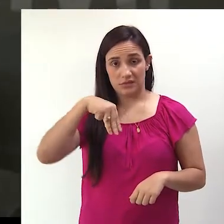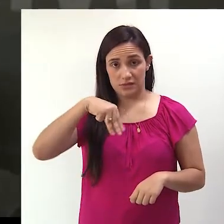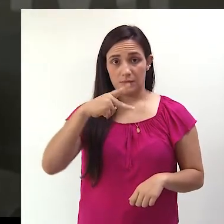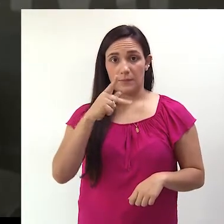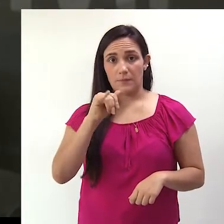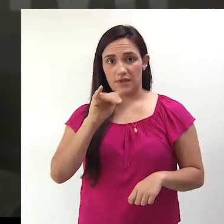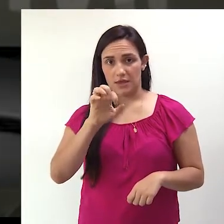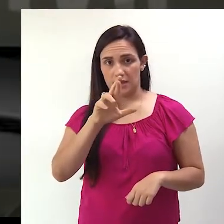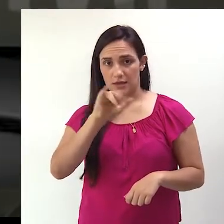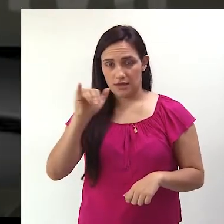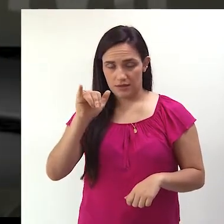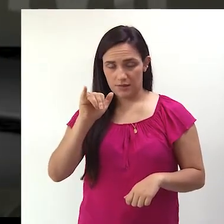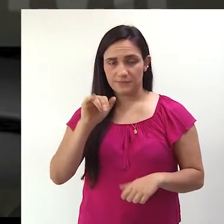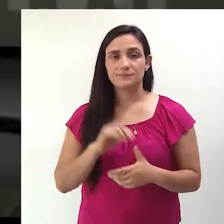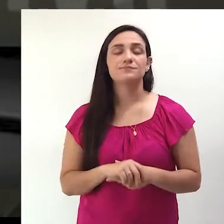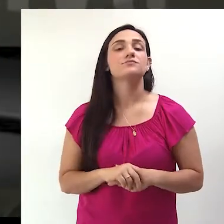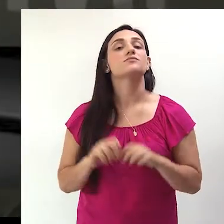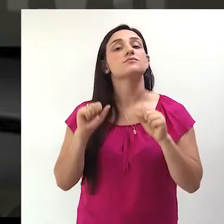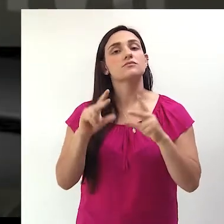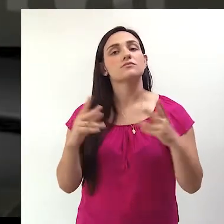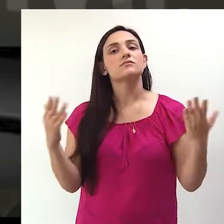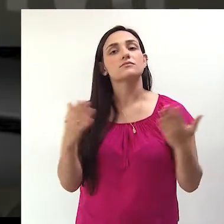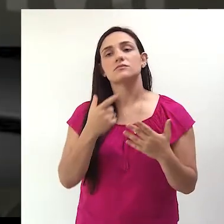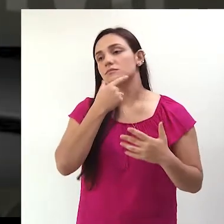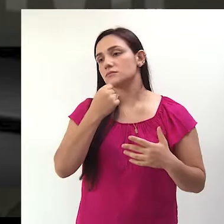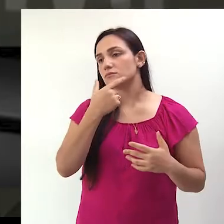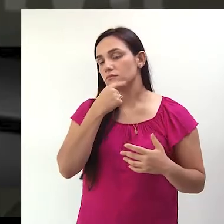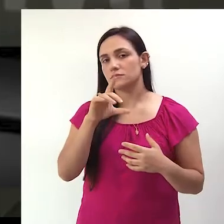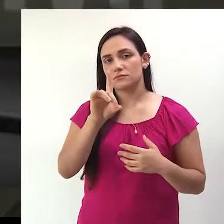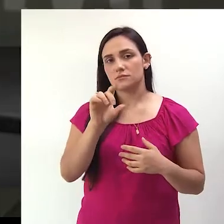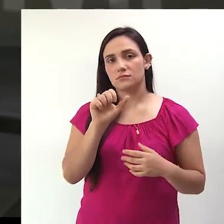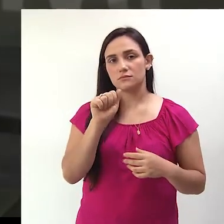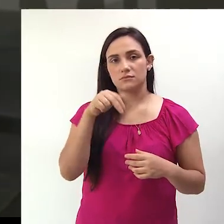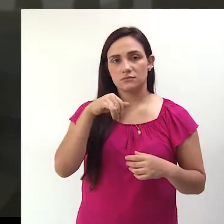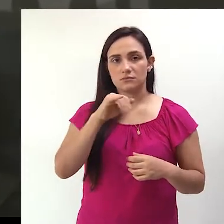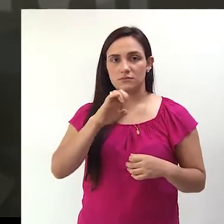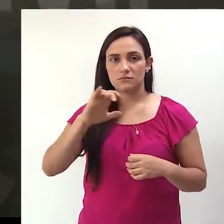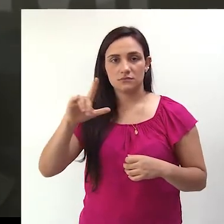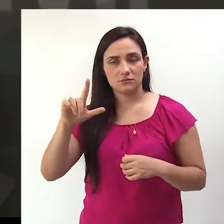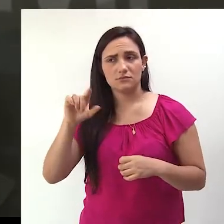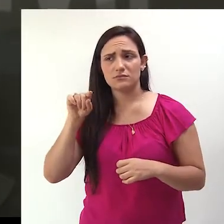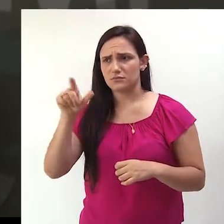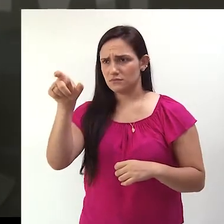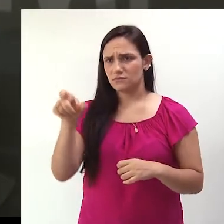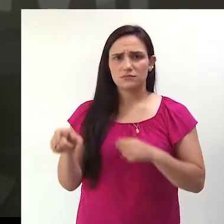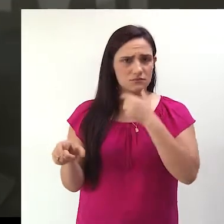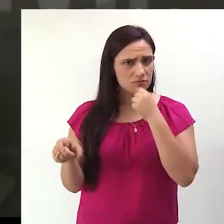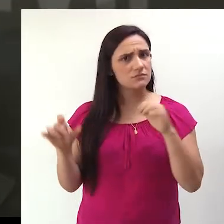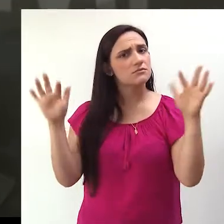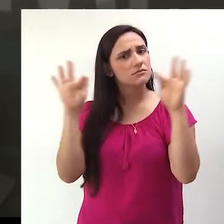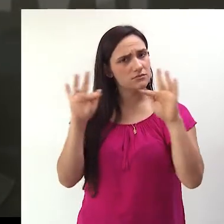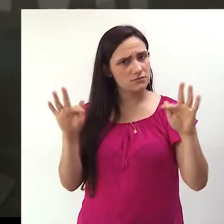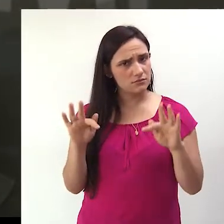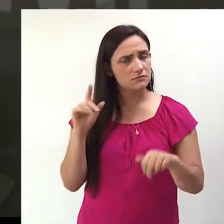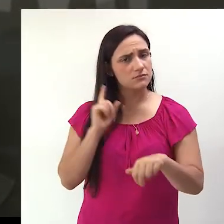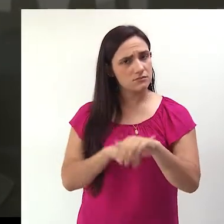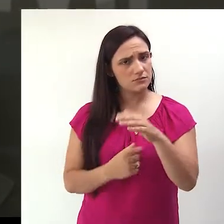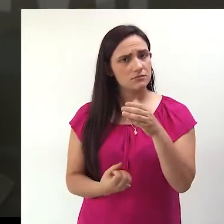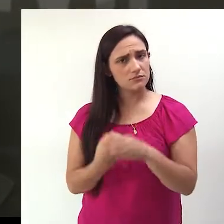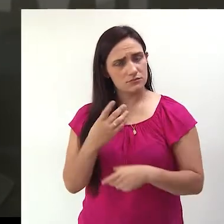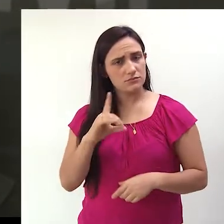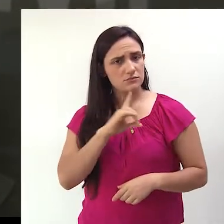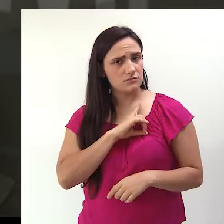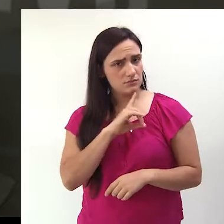presidente da Iagro, o seu Daniel Ingold, esteve conosco aqui no programa e se mostrou muito satisfeito com a criação